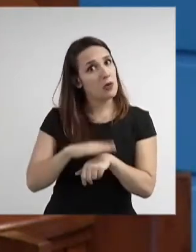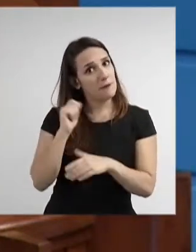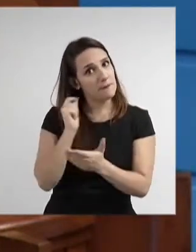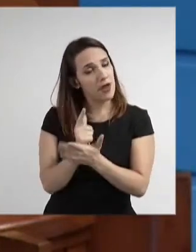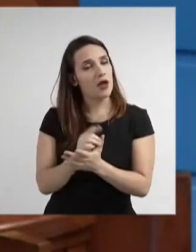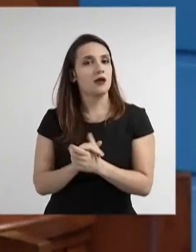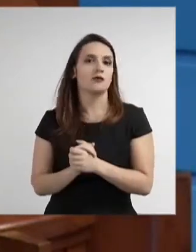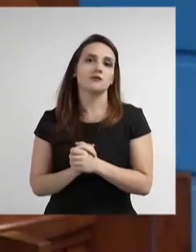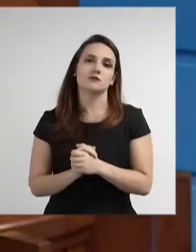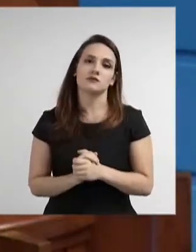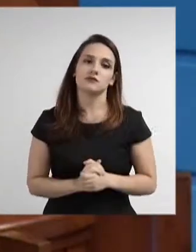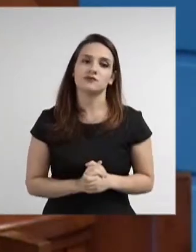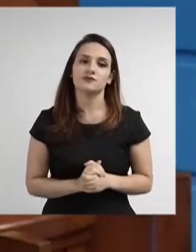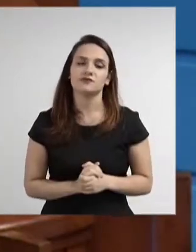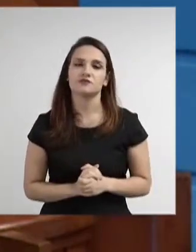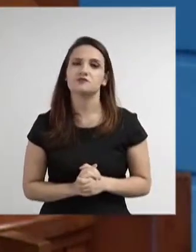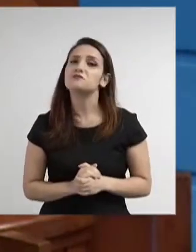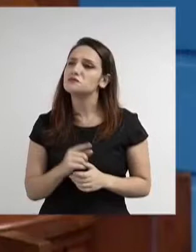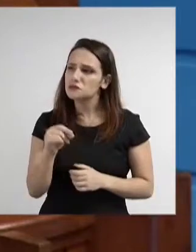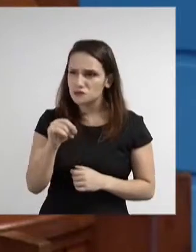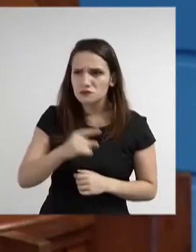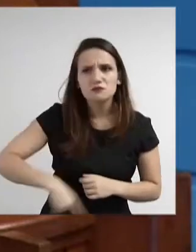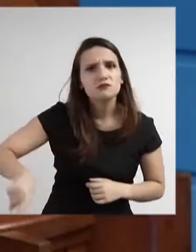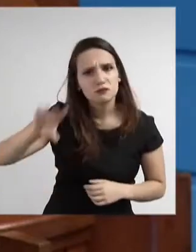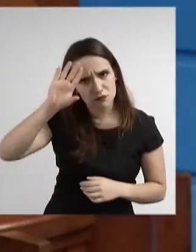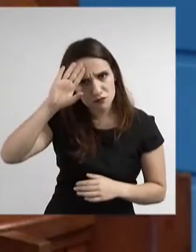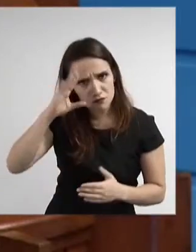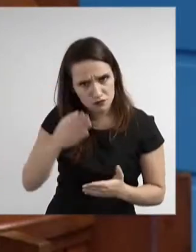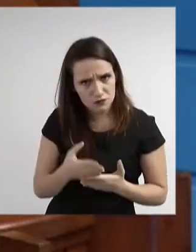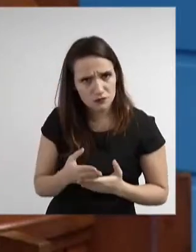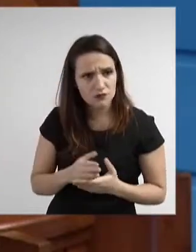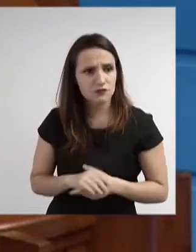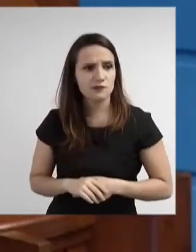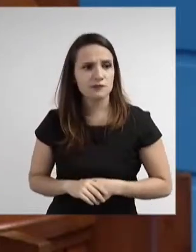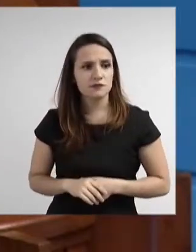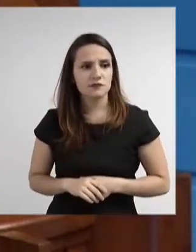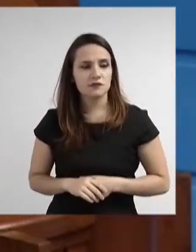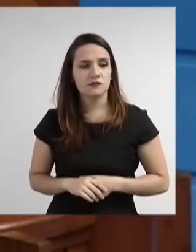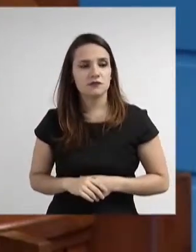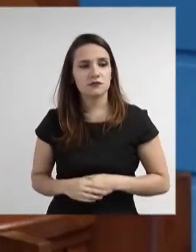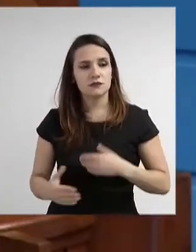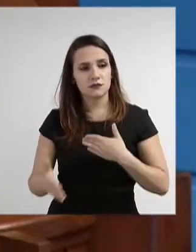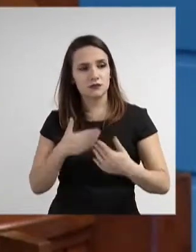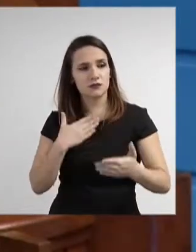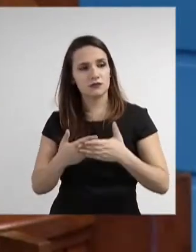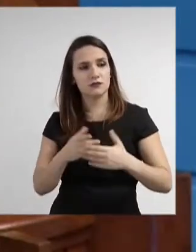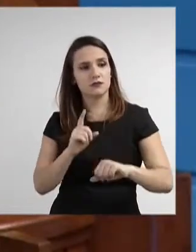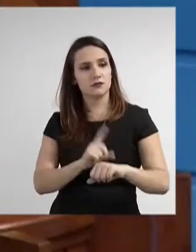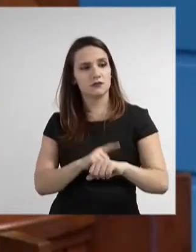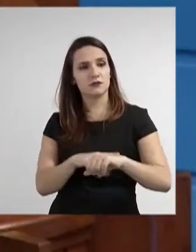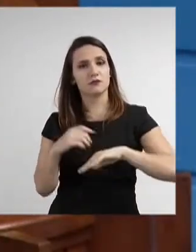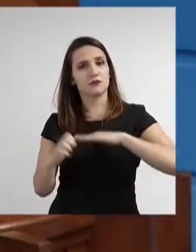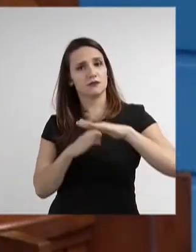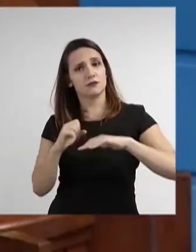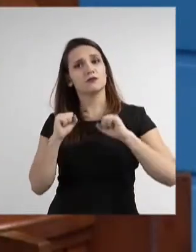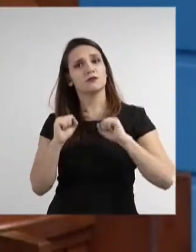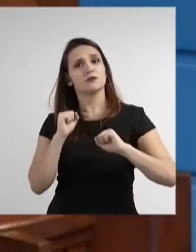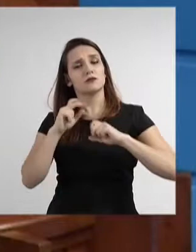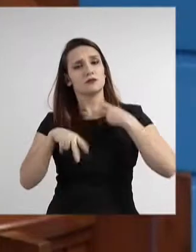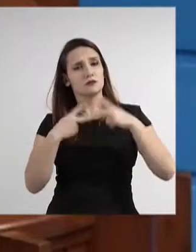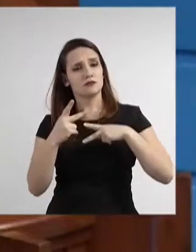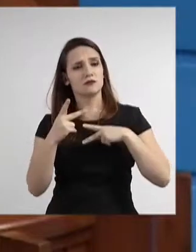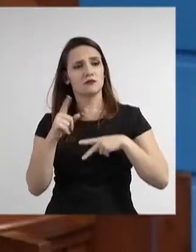creio, senhores e senhoras que estão nos assistindo, que a qualquer hora a empresa poderá alegar toda essa